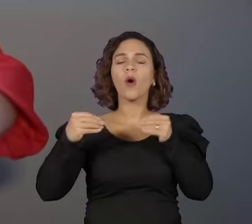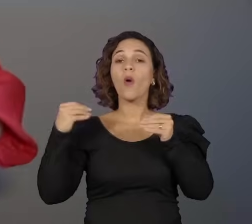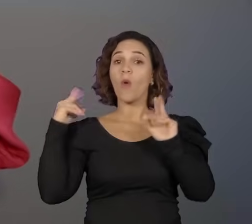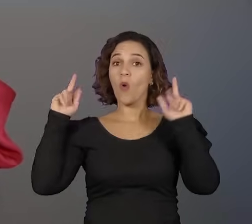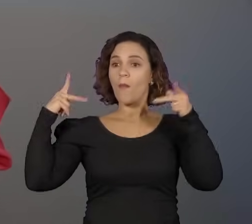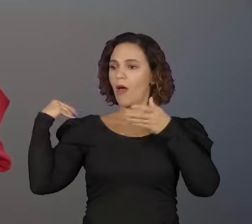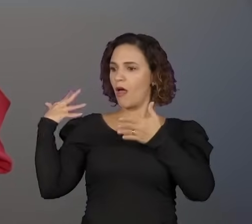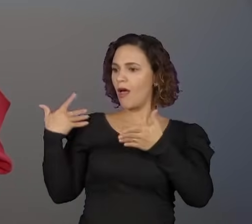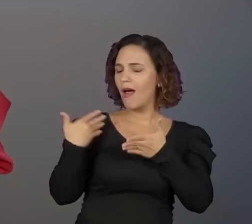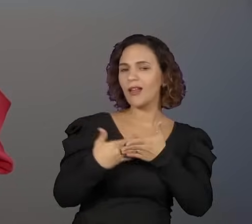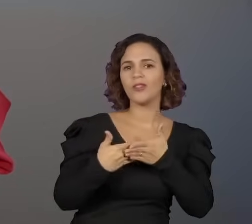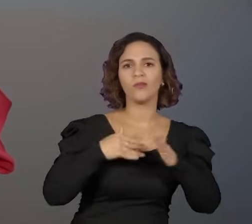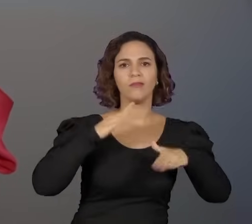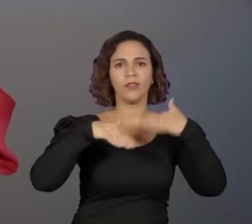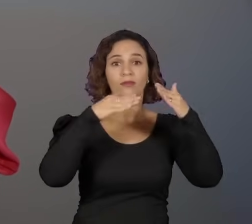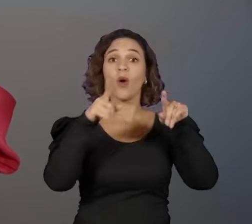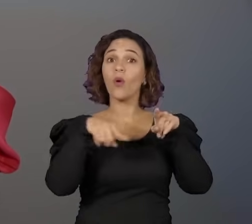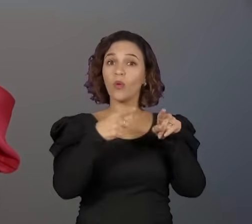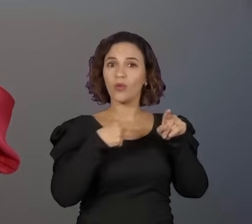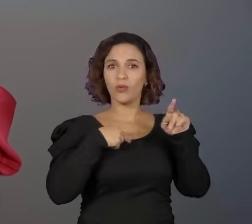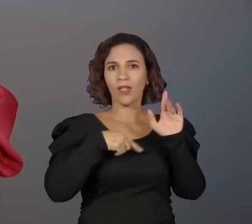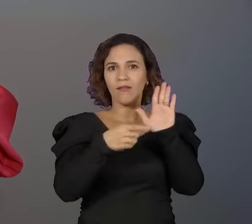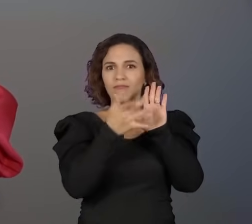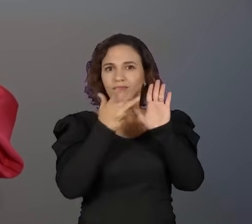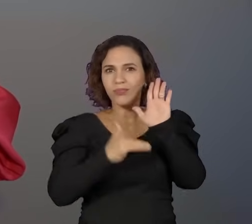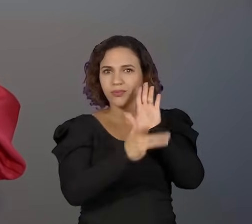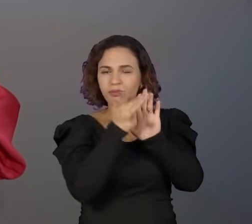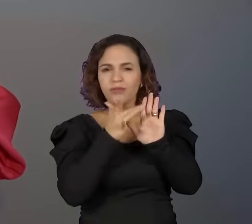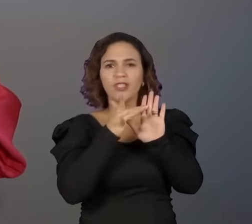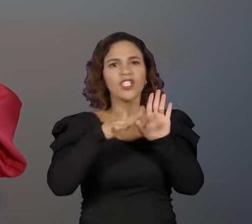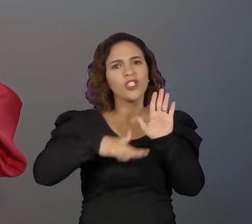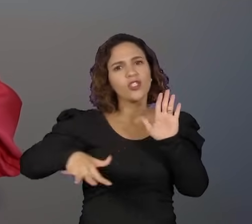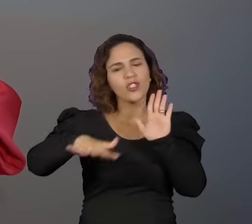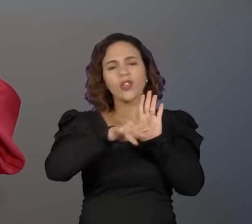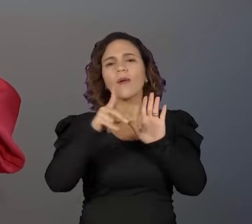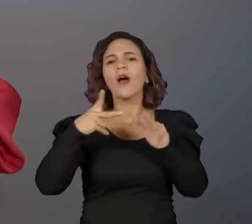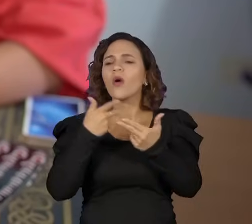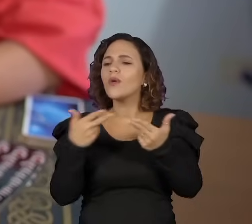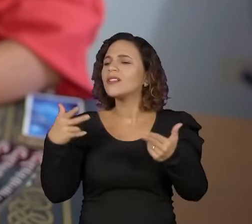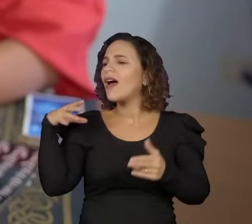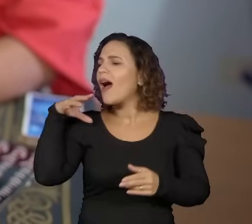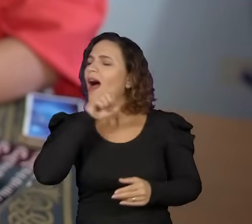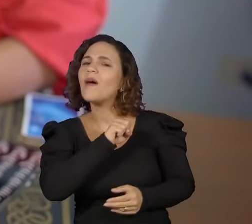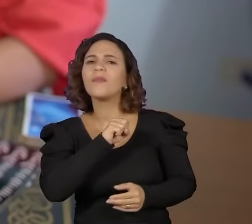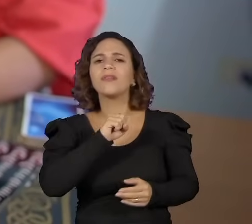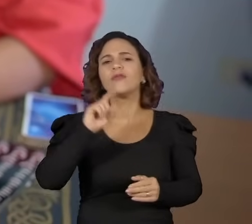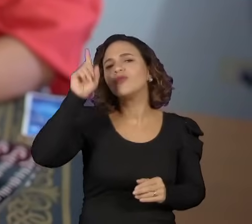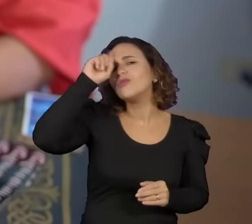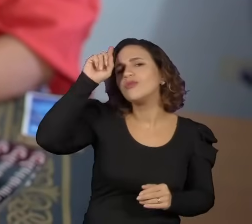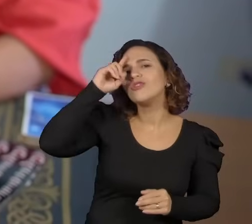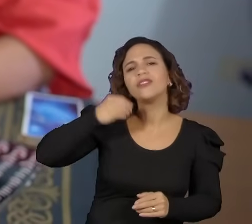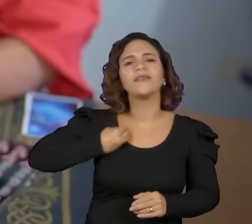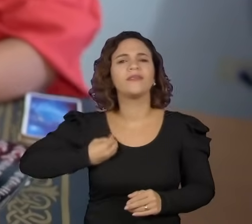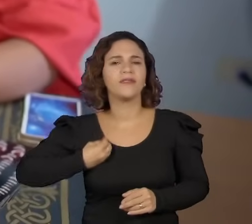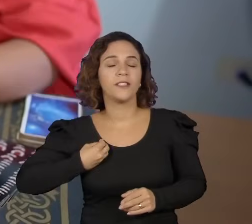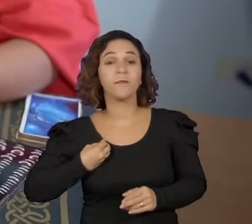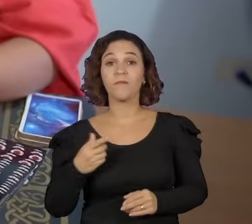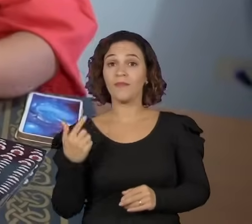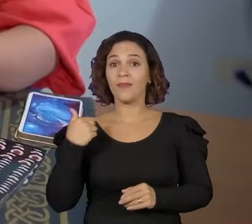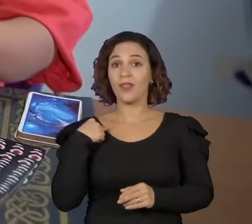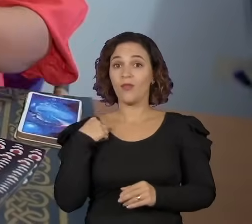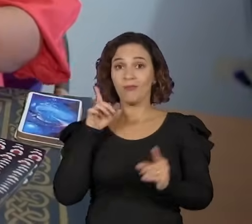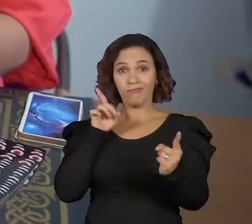humanidade, enquanto os arcanos menores falam de questões rápidas, questões cotidianas, questões do dia a dia. Na minha consulta